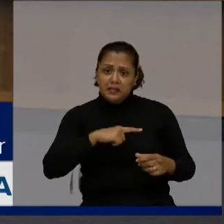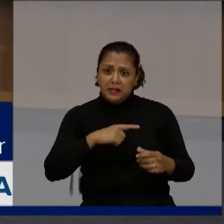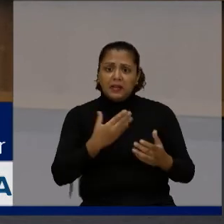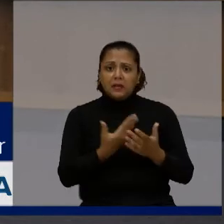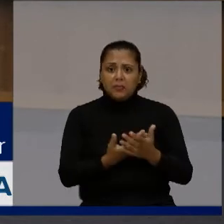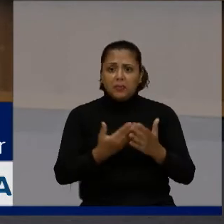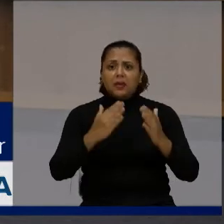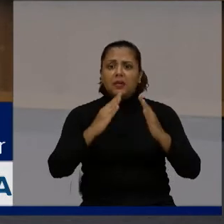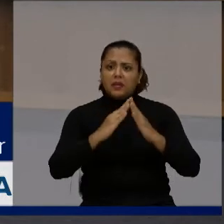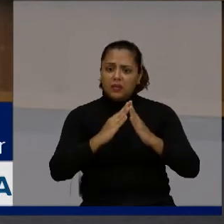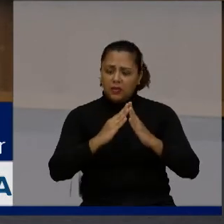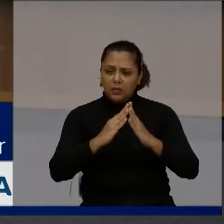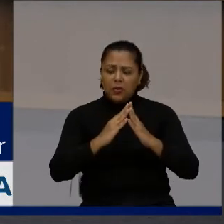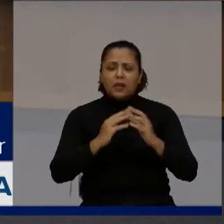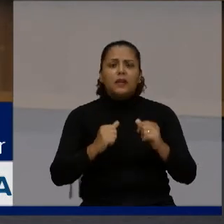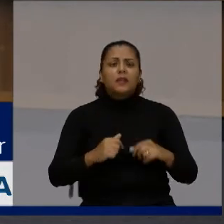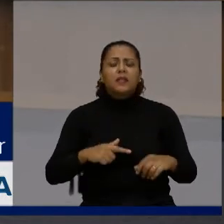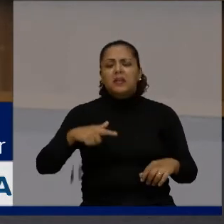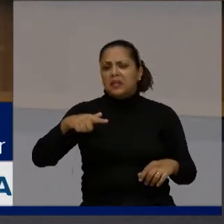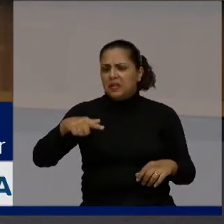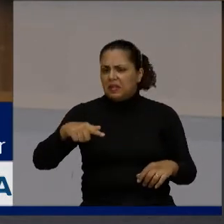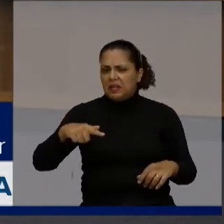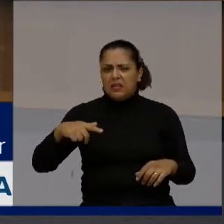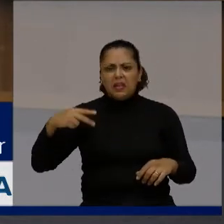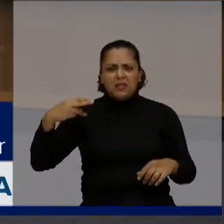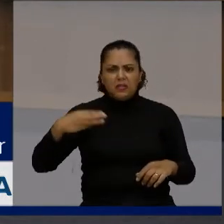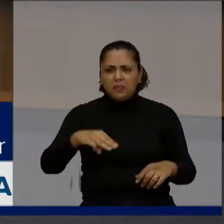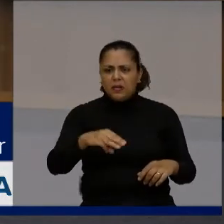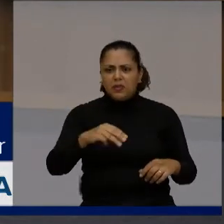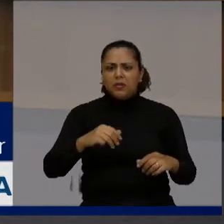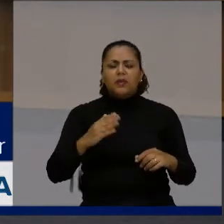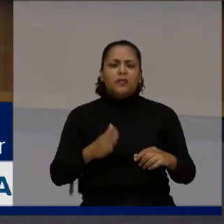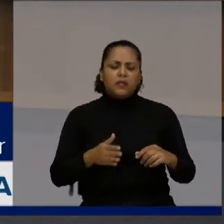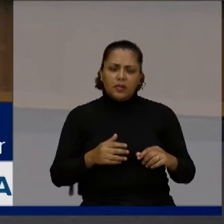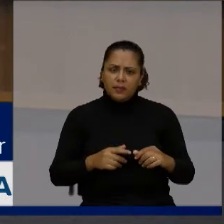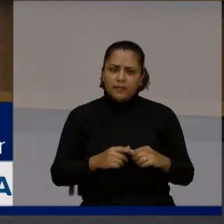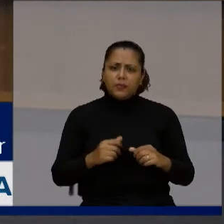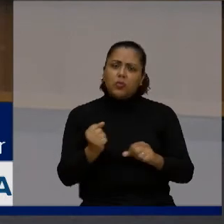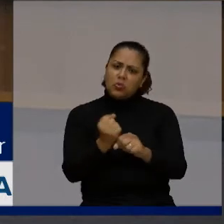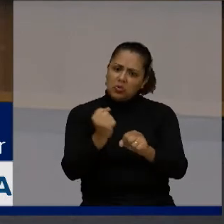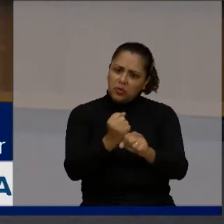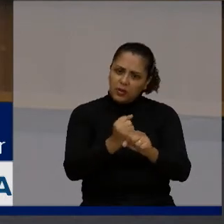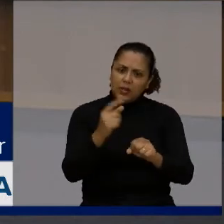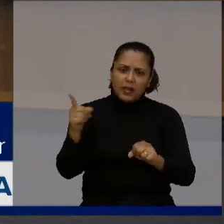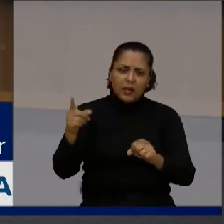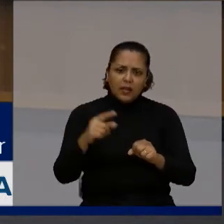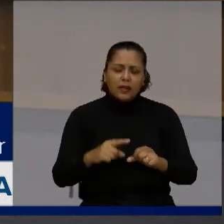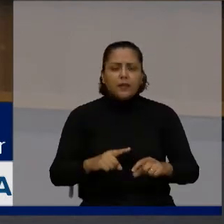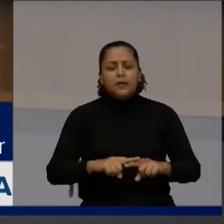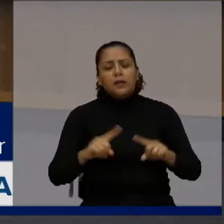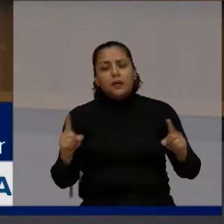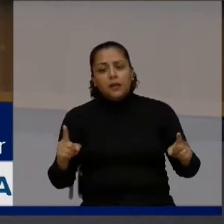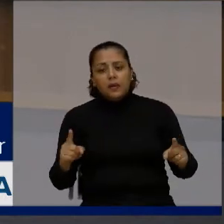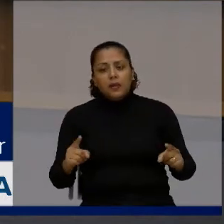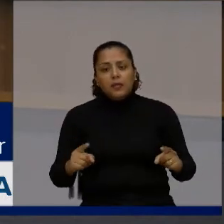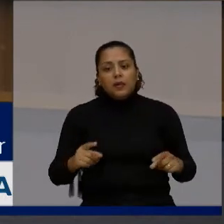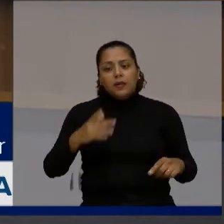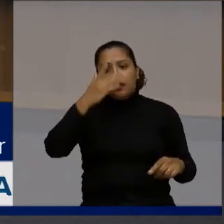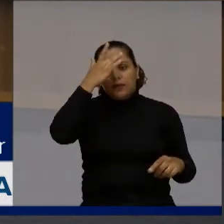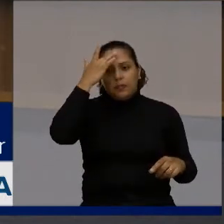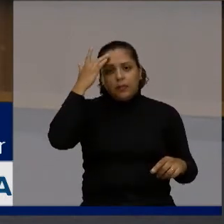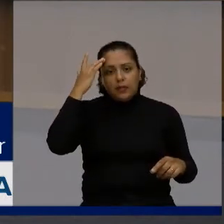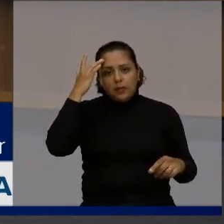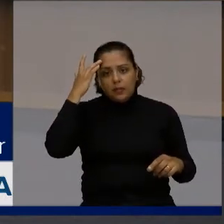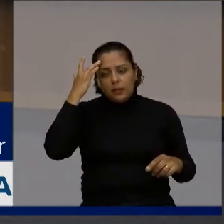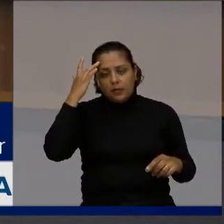de 7 milhões lá na região, é ótimo, e deveria mesmo. Só que, como os próprios moradores disseram, não dá para fazer uma